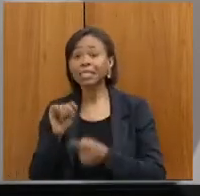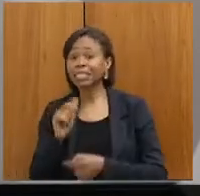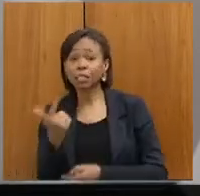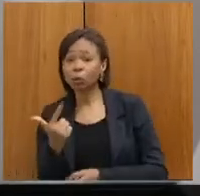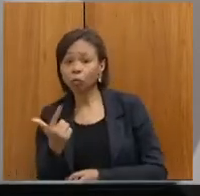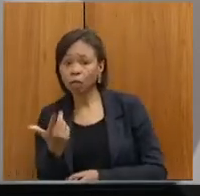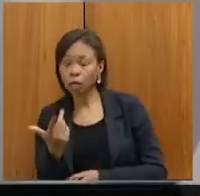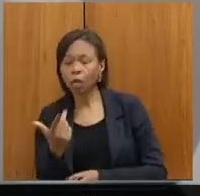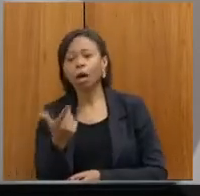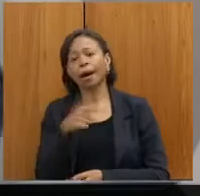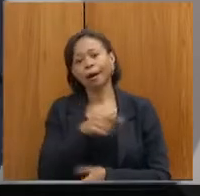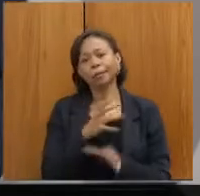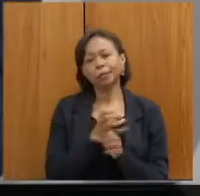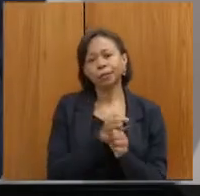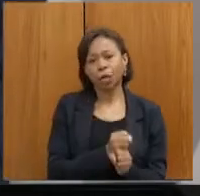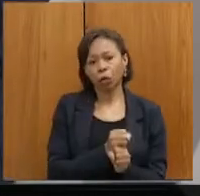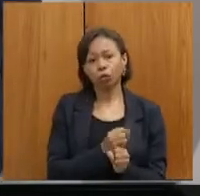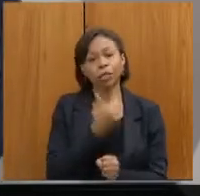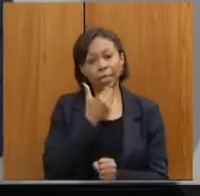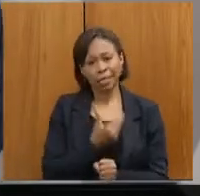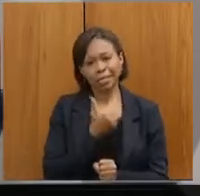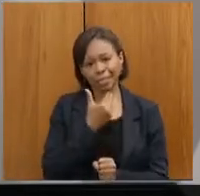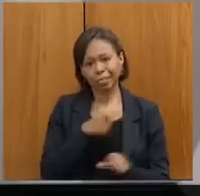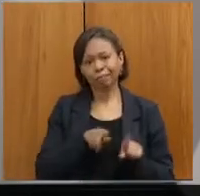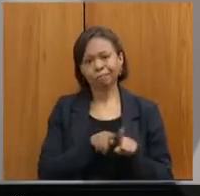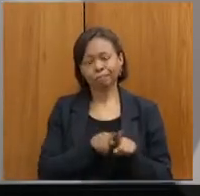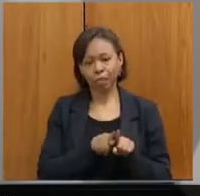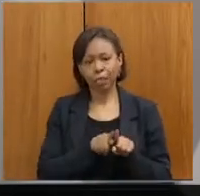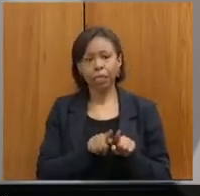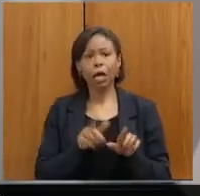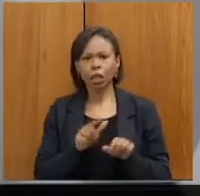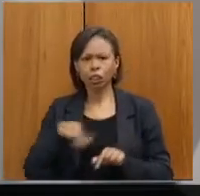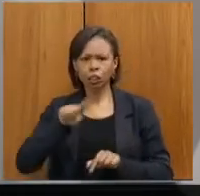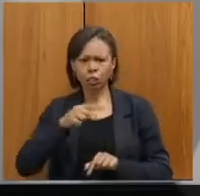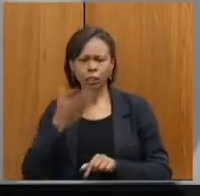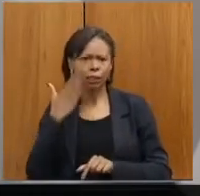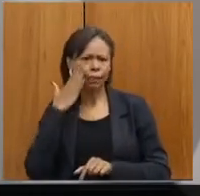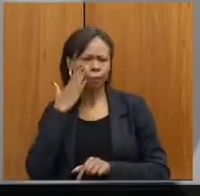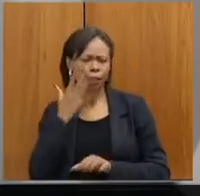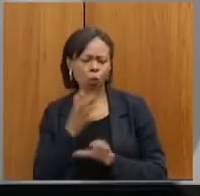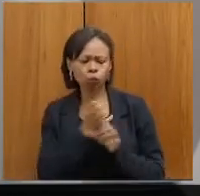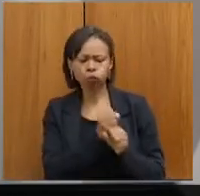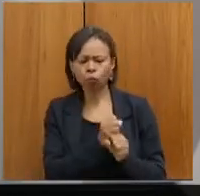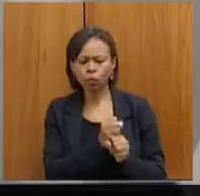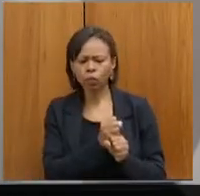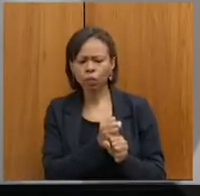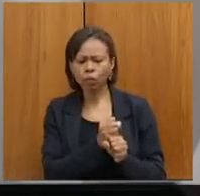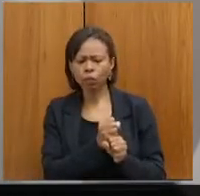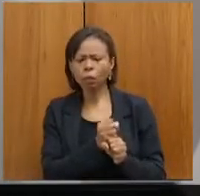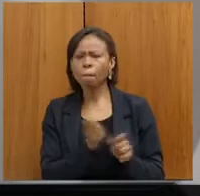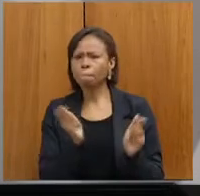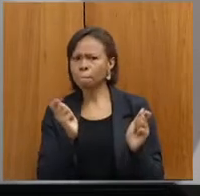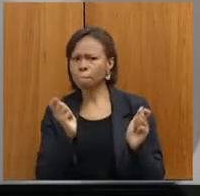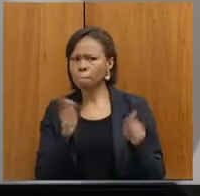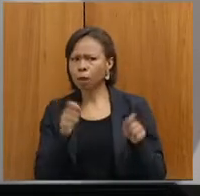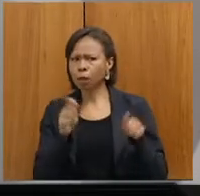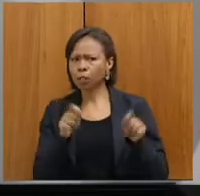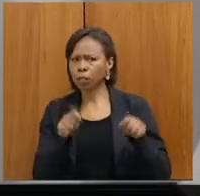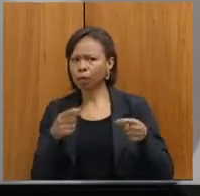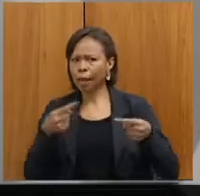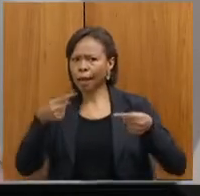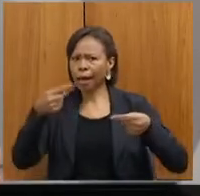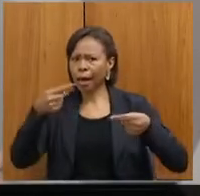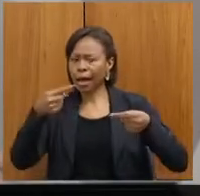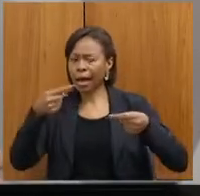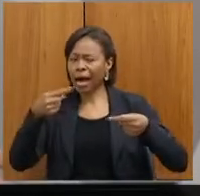dezembro e com saldo em Sabendo sabendo o saldo nós vamos poder discutir Até abril e com